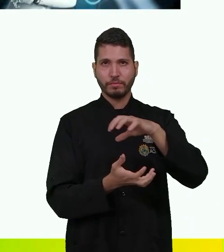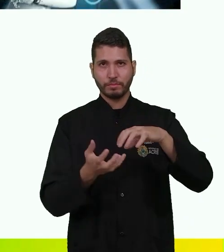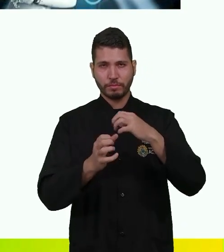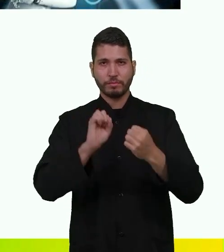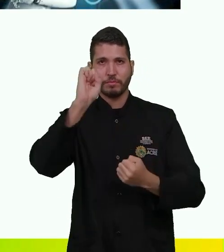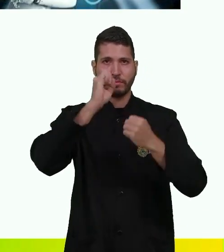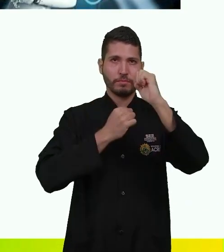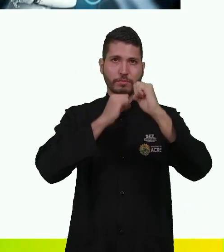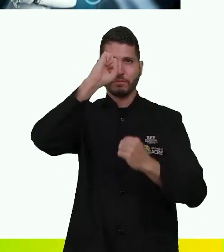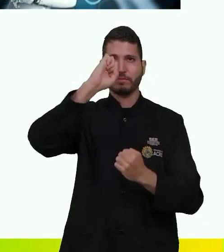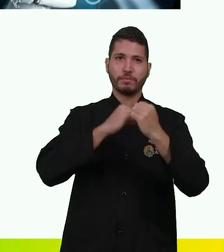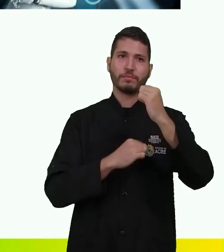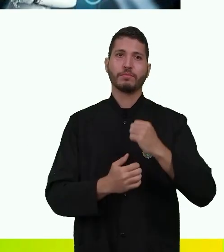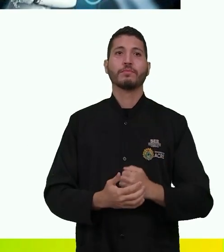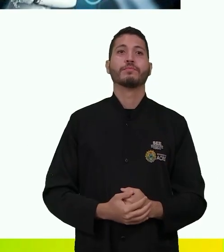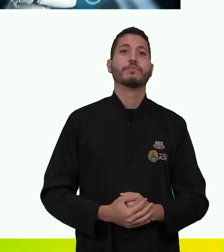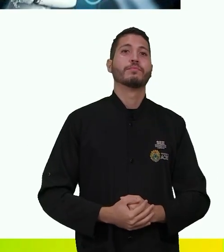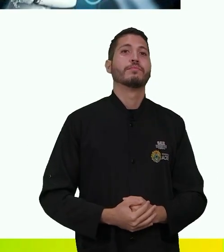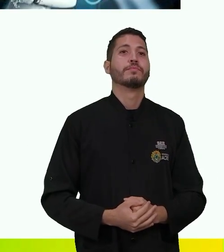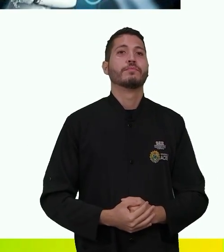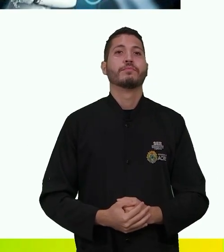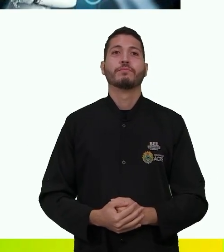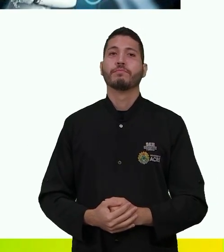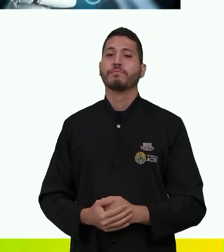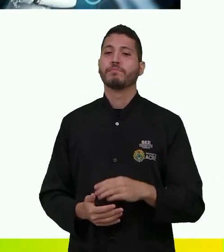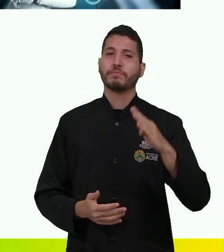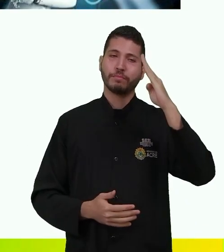Industrial. O foco principal ela